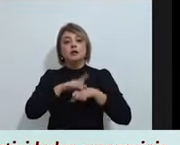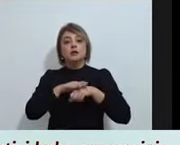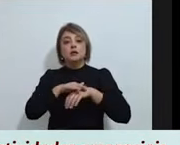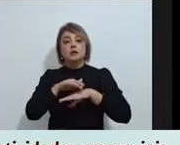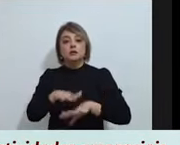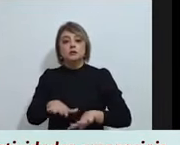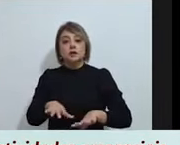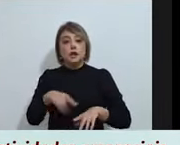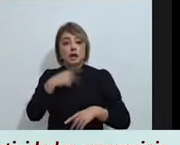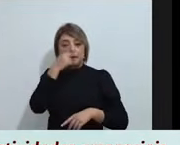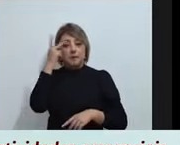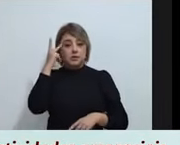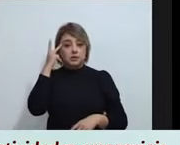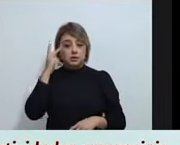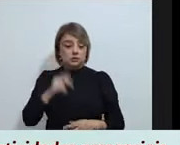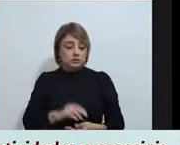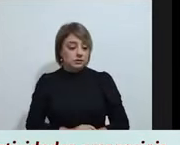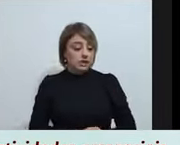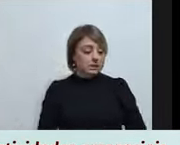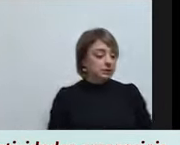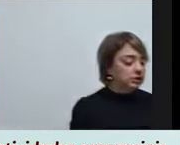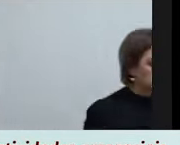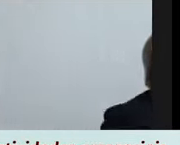familiares, parentes de alunos,